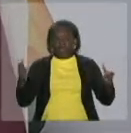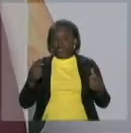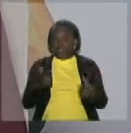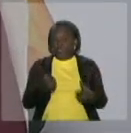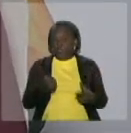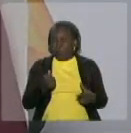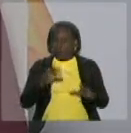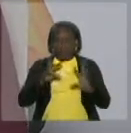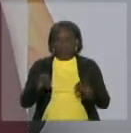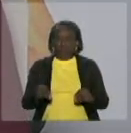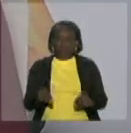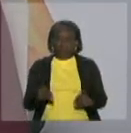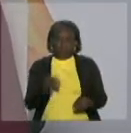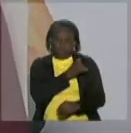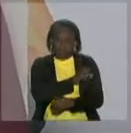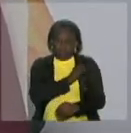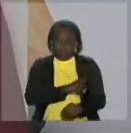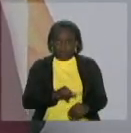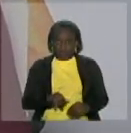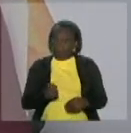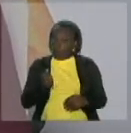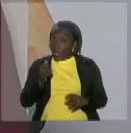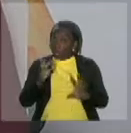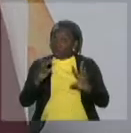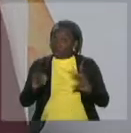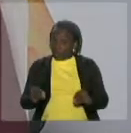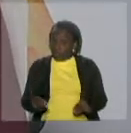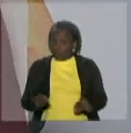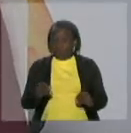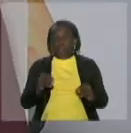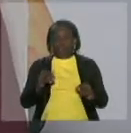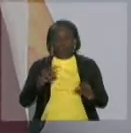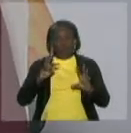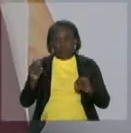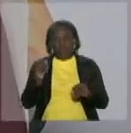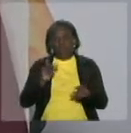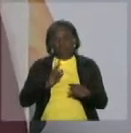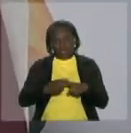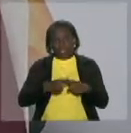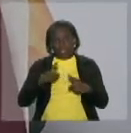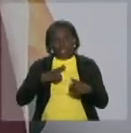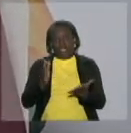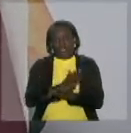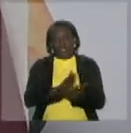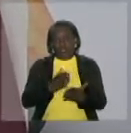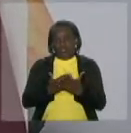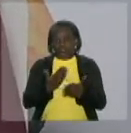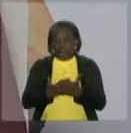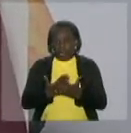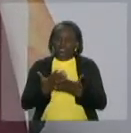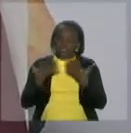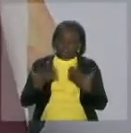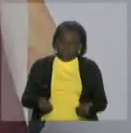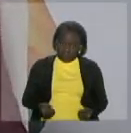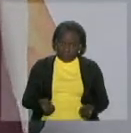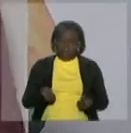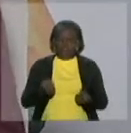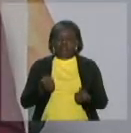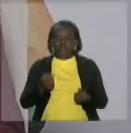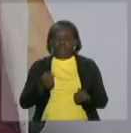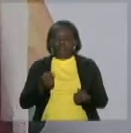que absoluta, né, no Rio de Janeiro. É quase que absoluta. Não digo que é absoluta porque temos, né, uma escola